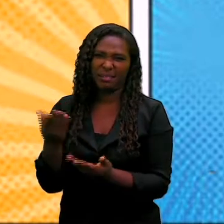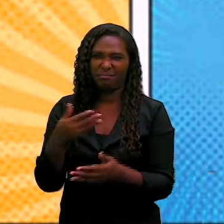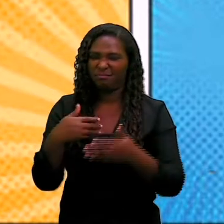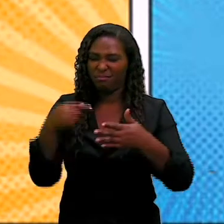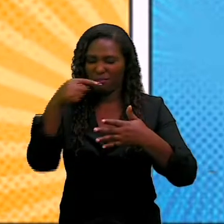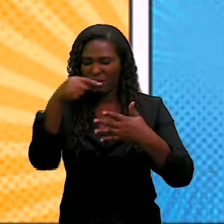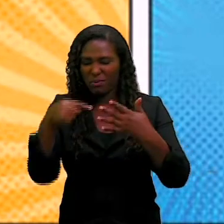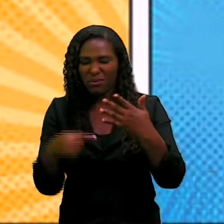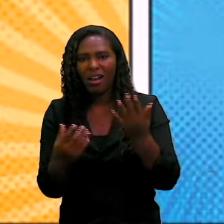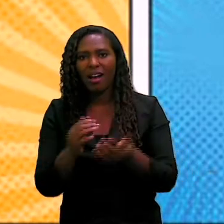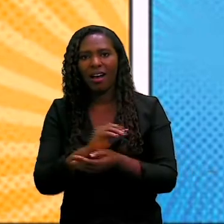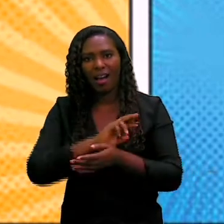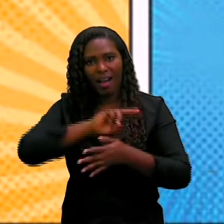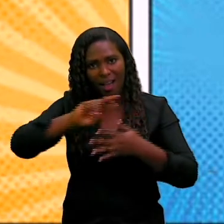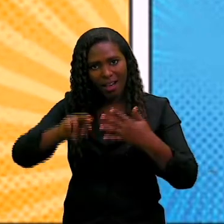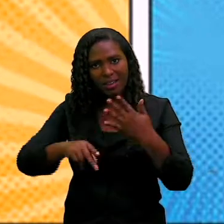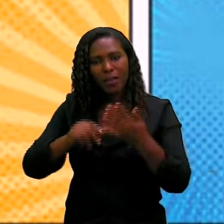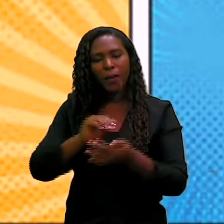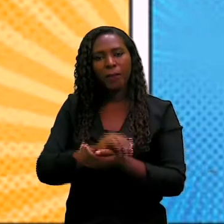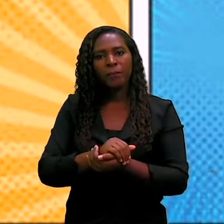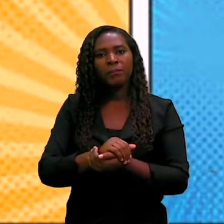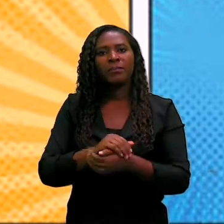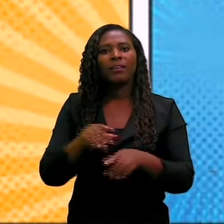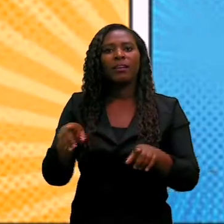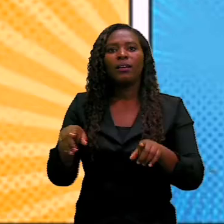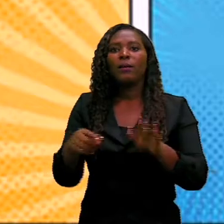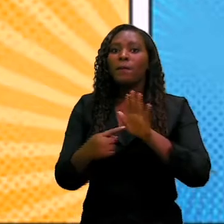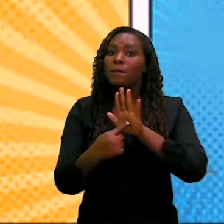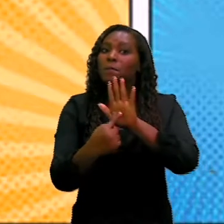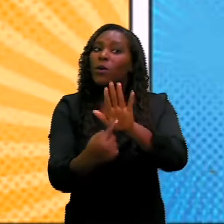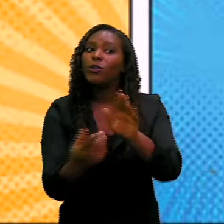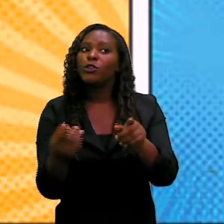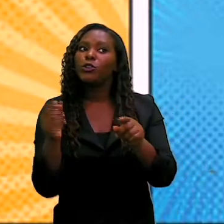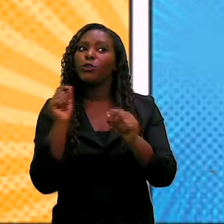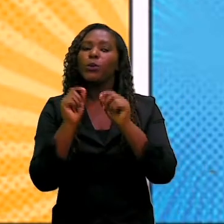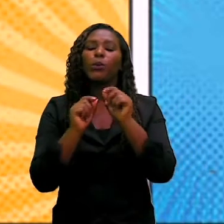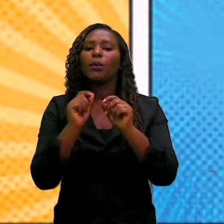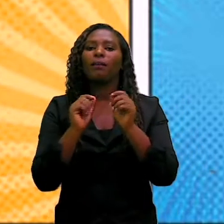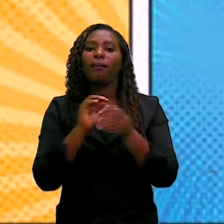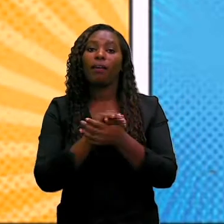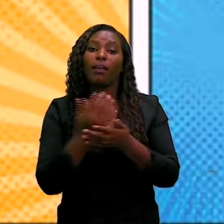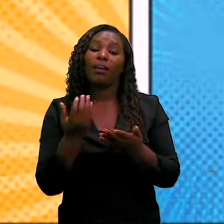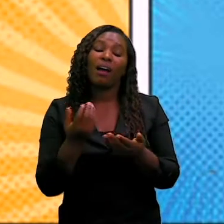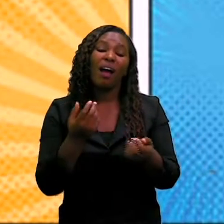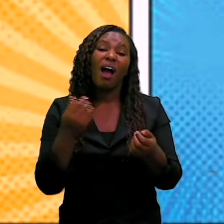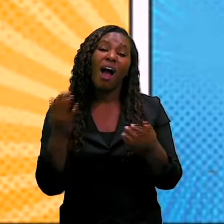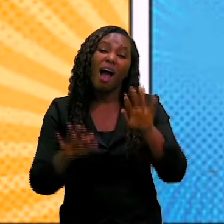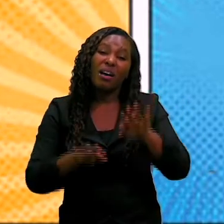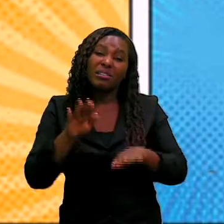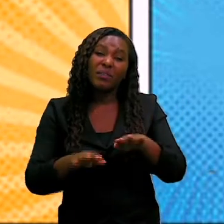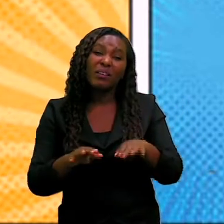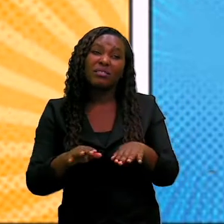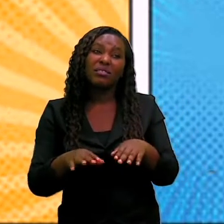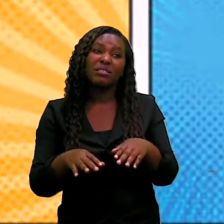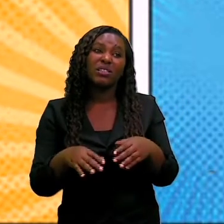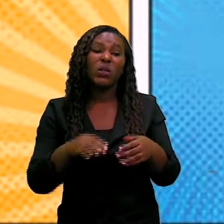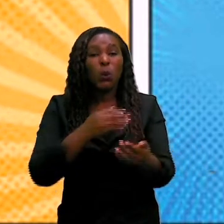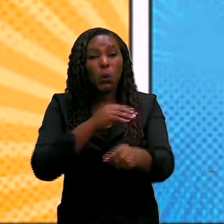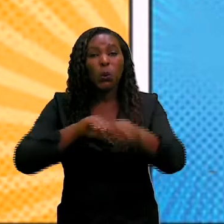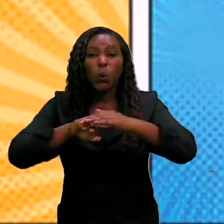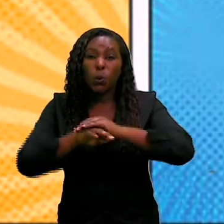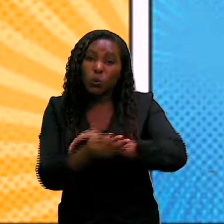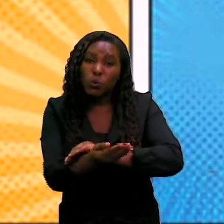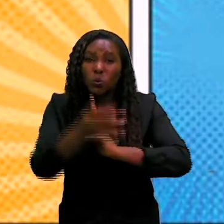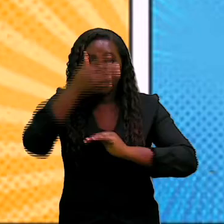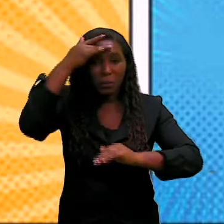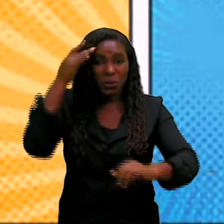algumas circunstâncias, ela pode destacar gestos, vícios e hábitos particulares aí de